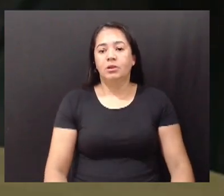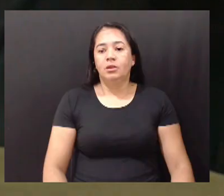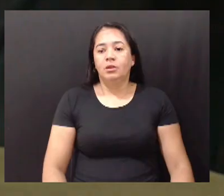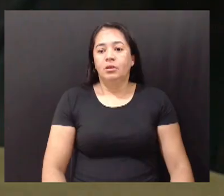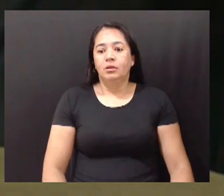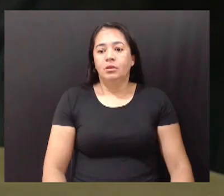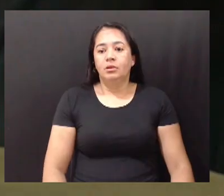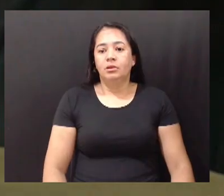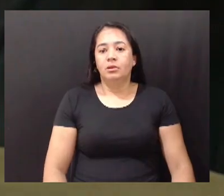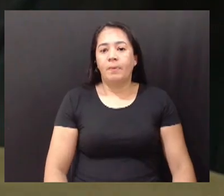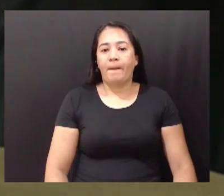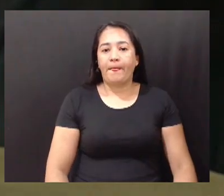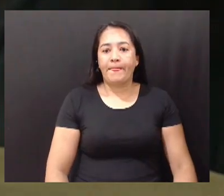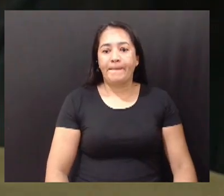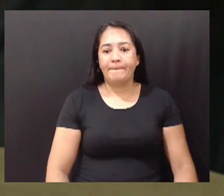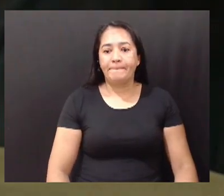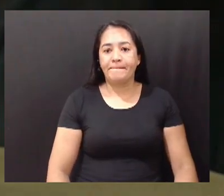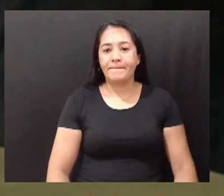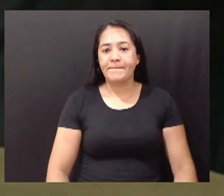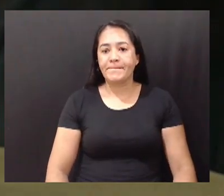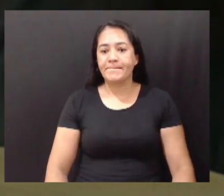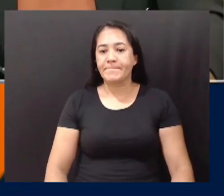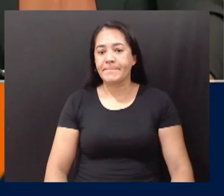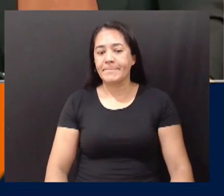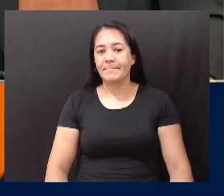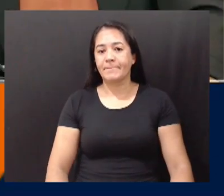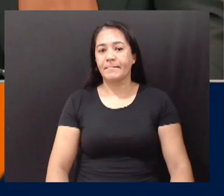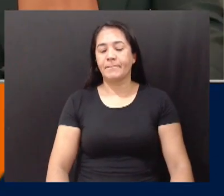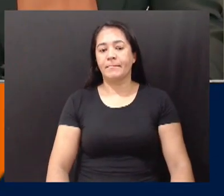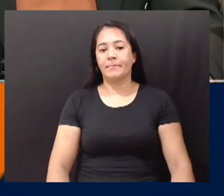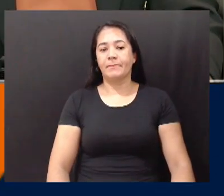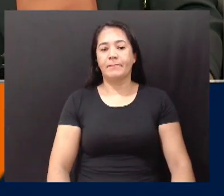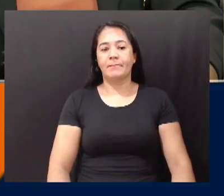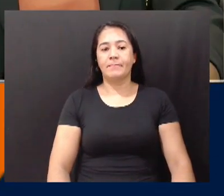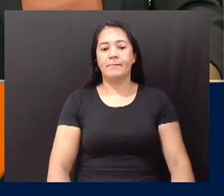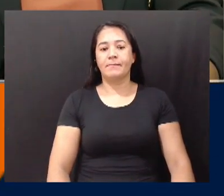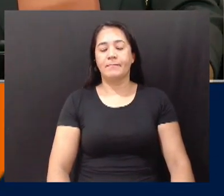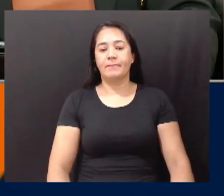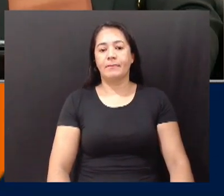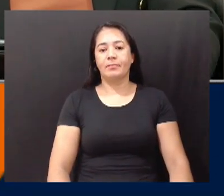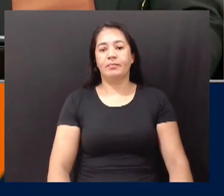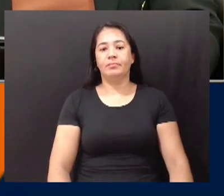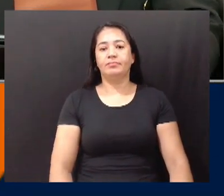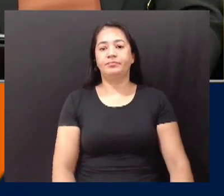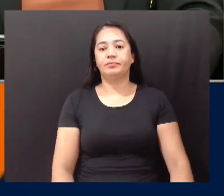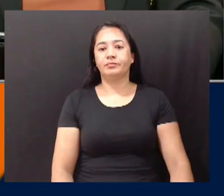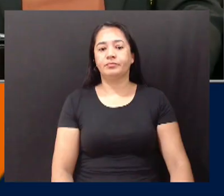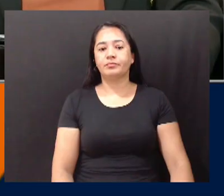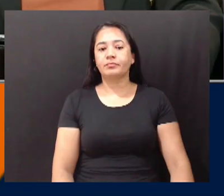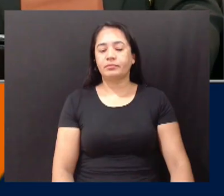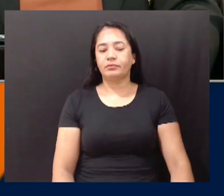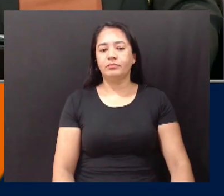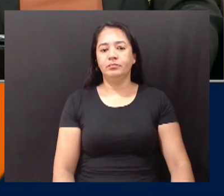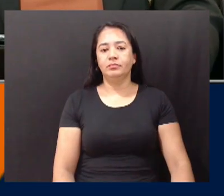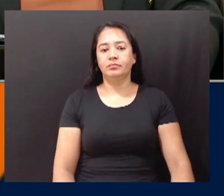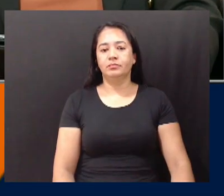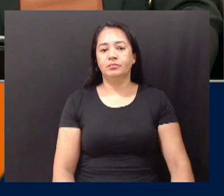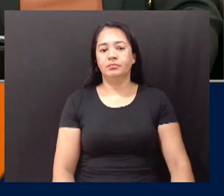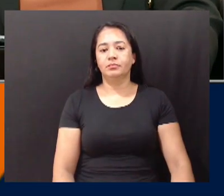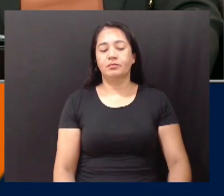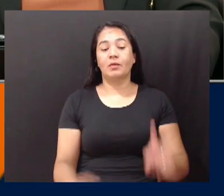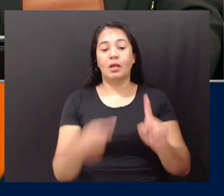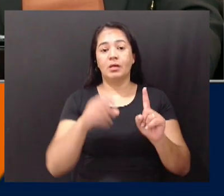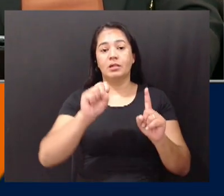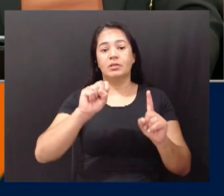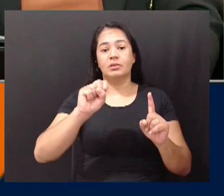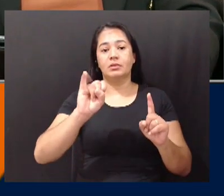pergunta e a gente consegue colocar na tela, produção? Vamos lá então para as nossas duas convidadas agora. Simone